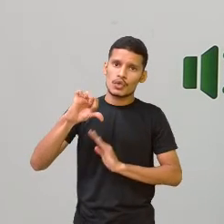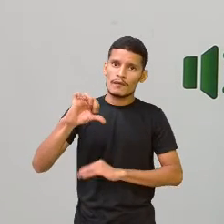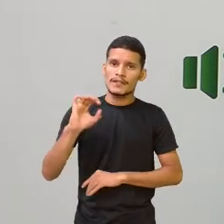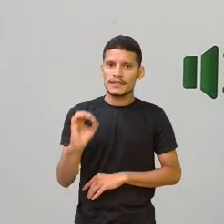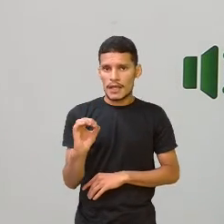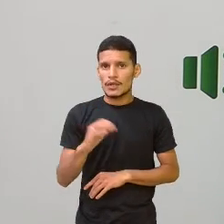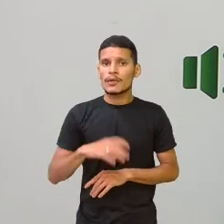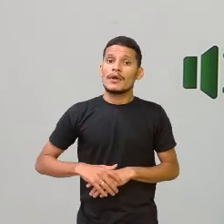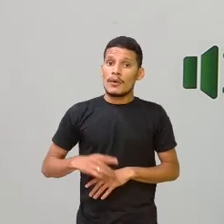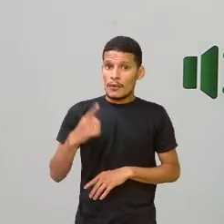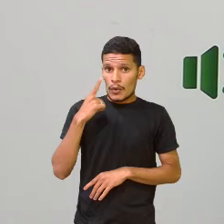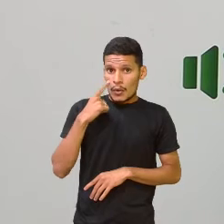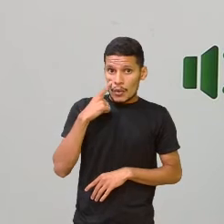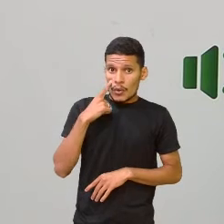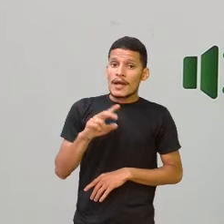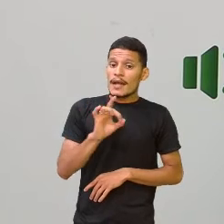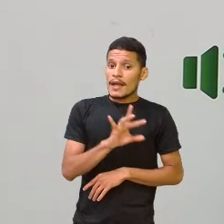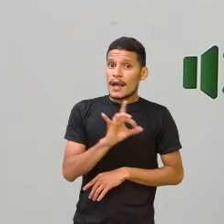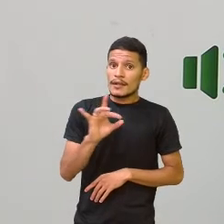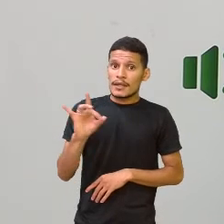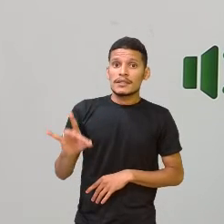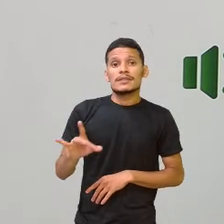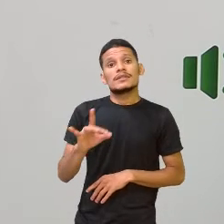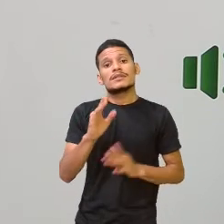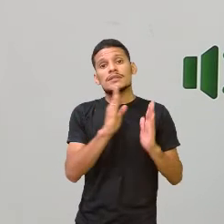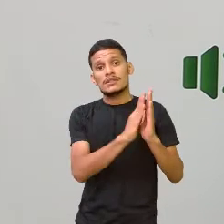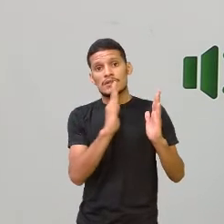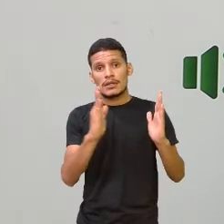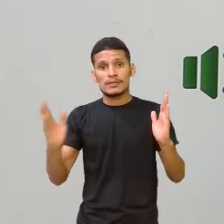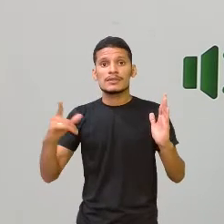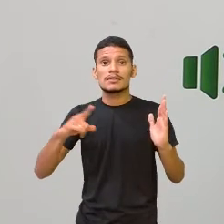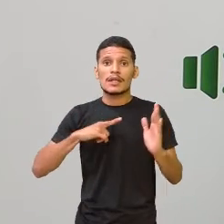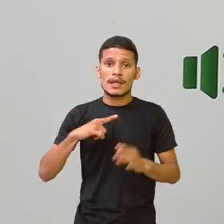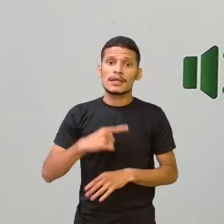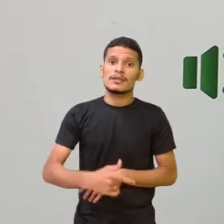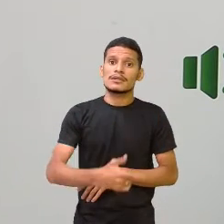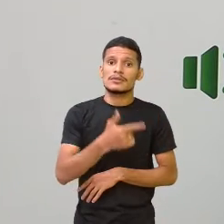0. Então, cada estante ficará com